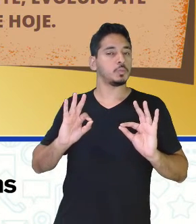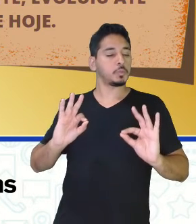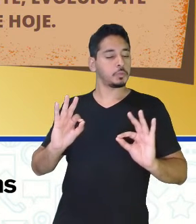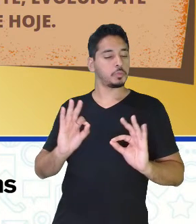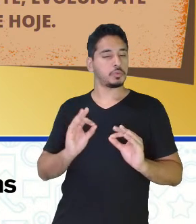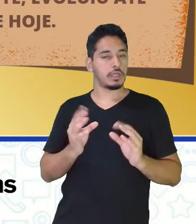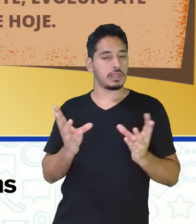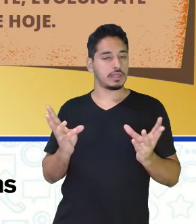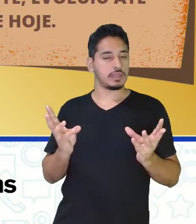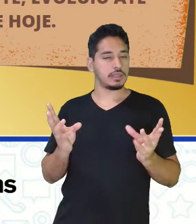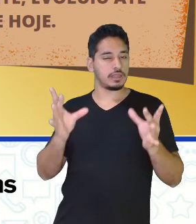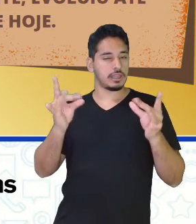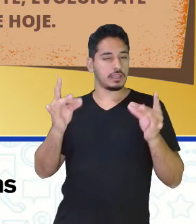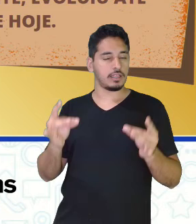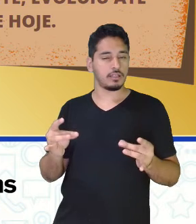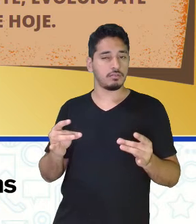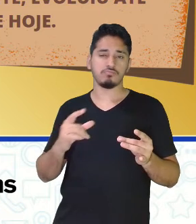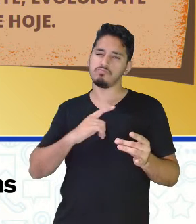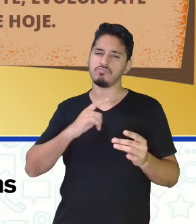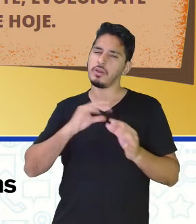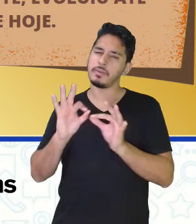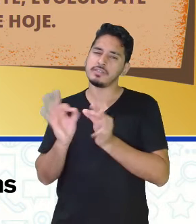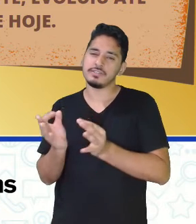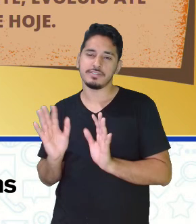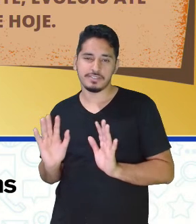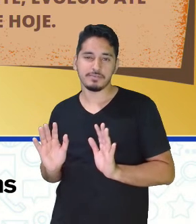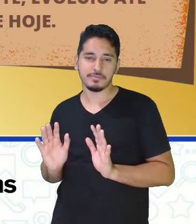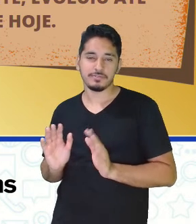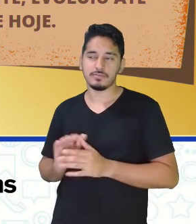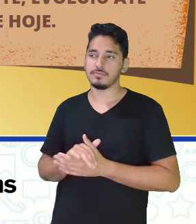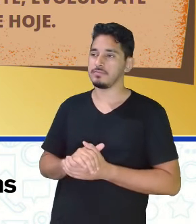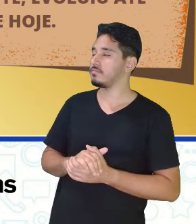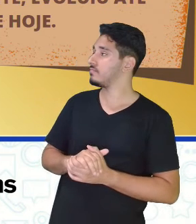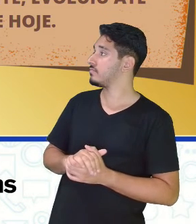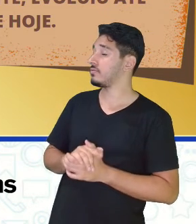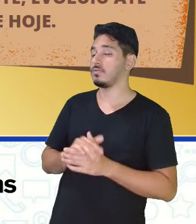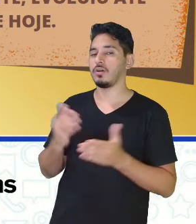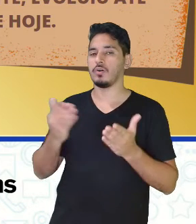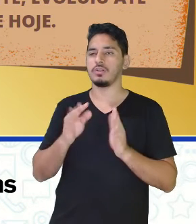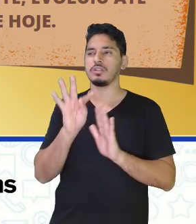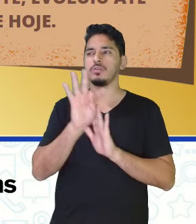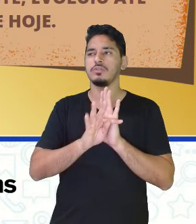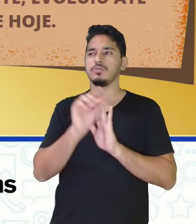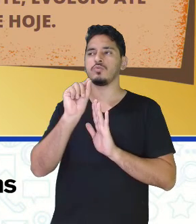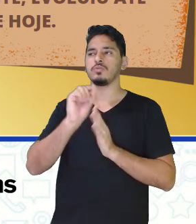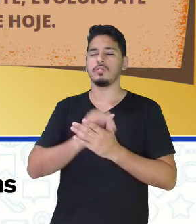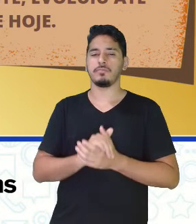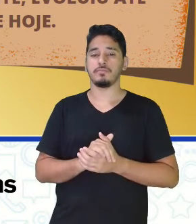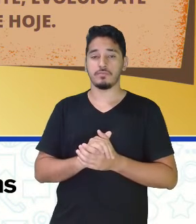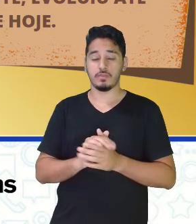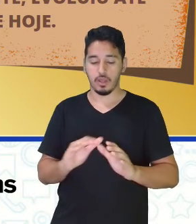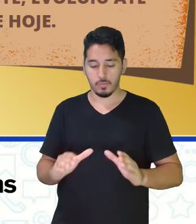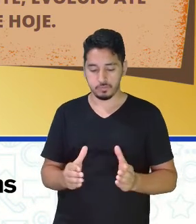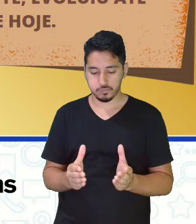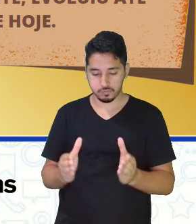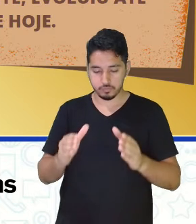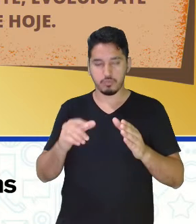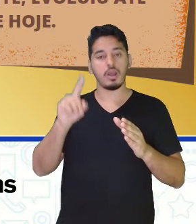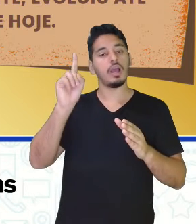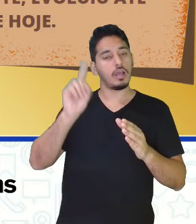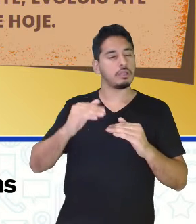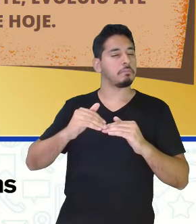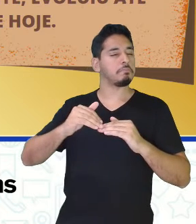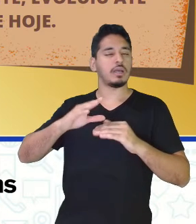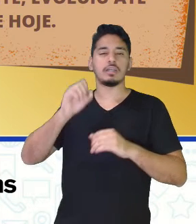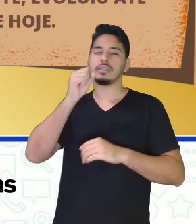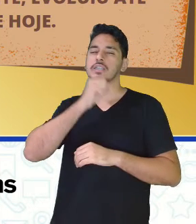em detalhe, das mais simples. Então, o que é que eu tenho agora em texto? A cerâmica é a mais antiga das